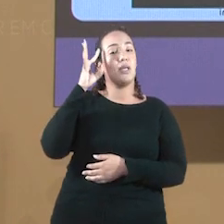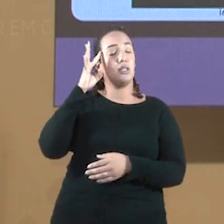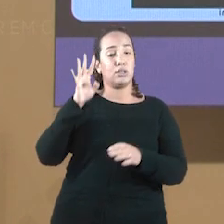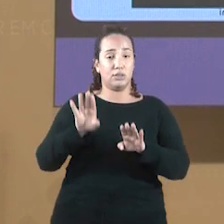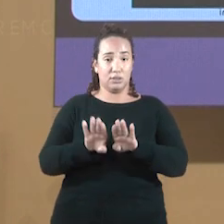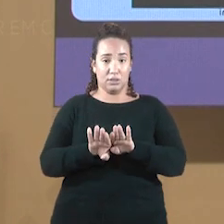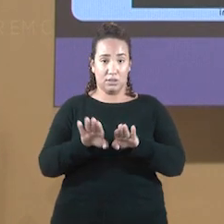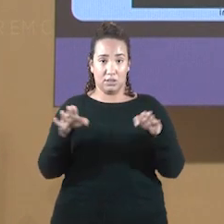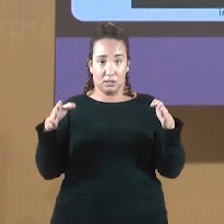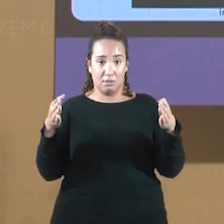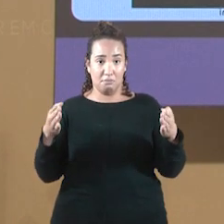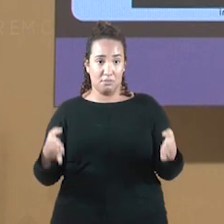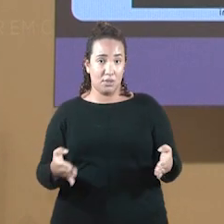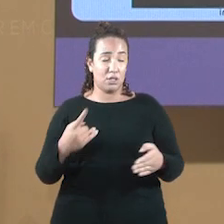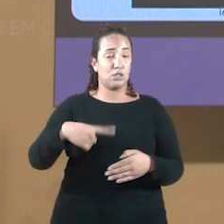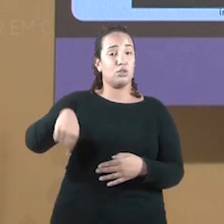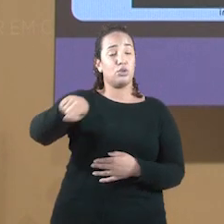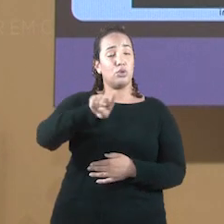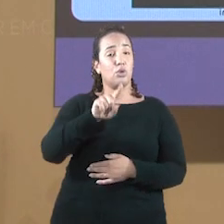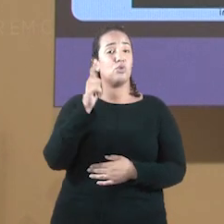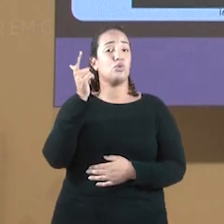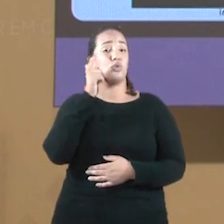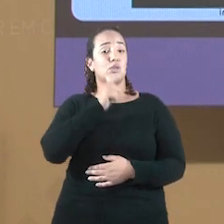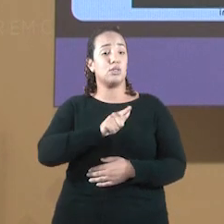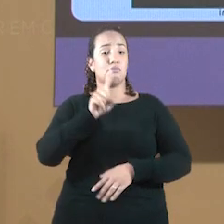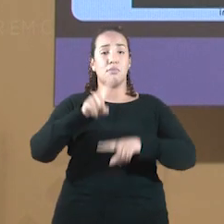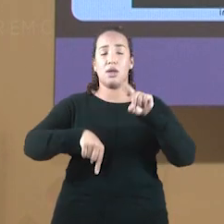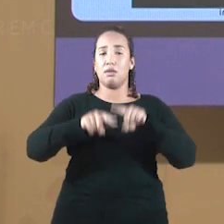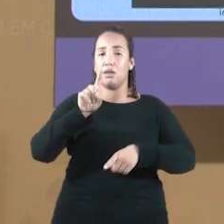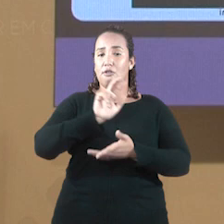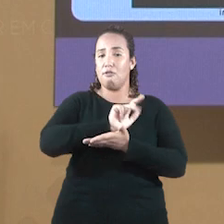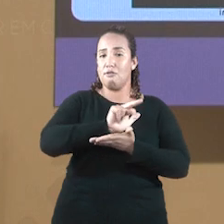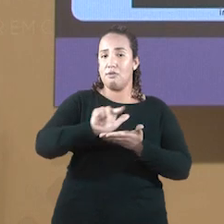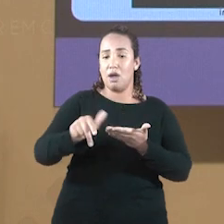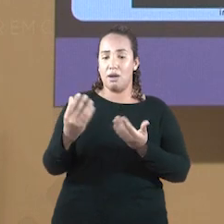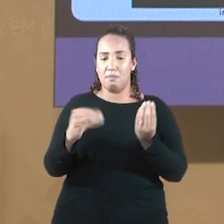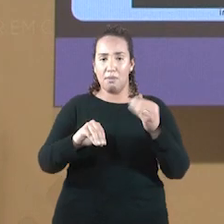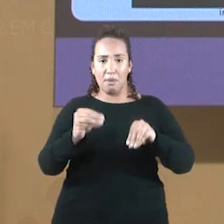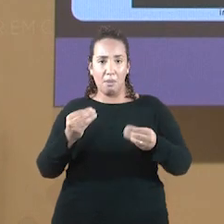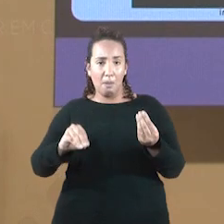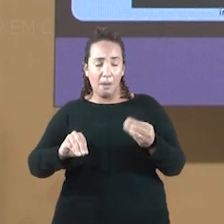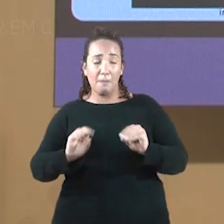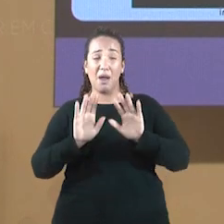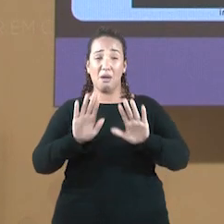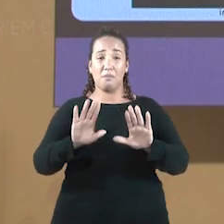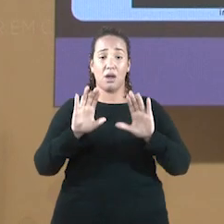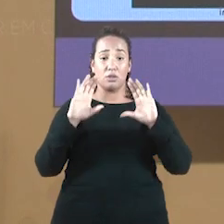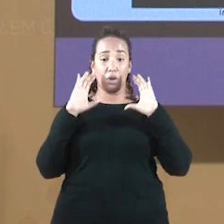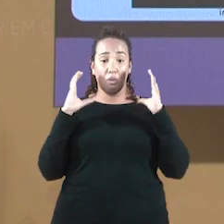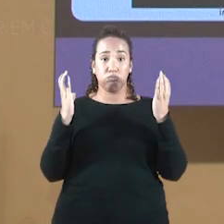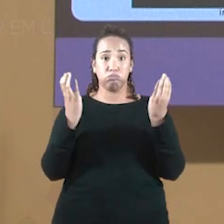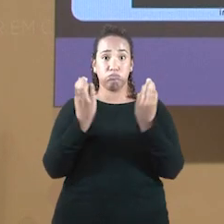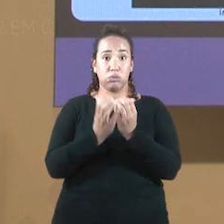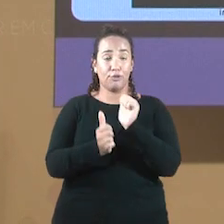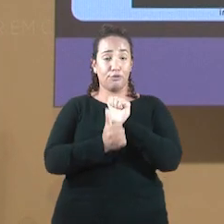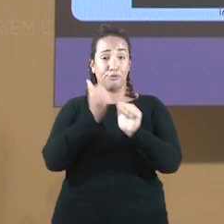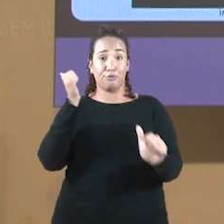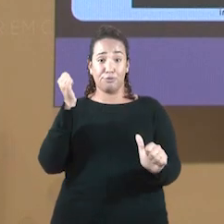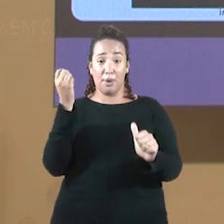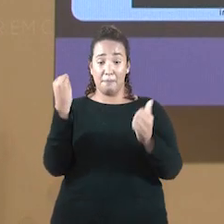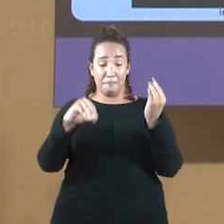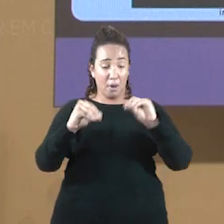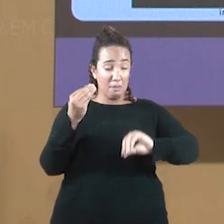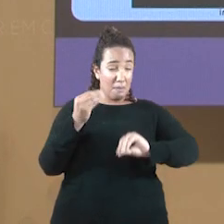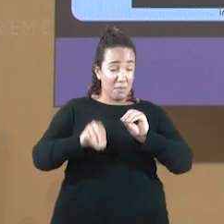da mesa, conseguimos colocar vários objetos, mas no campo de futebol caberiam muito mais, não